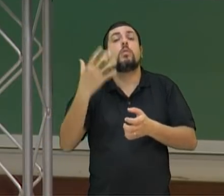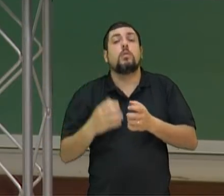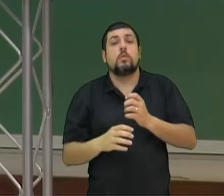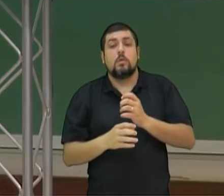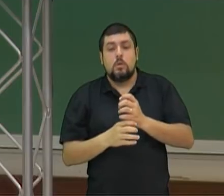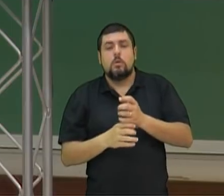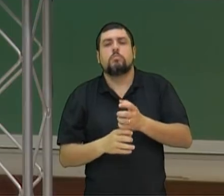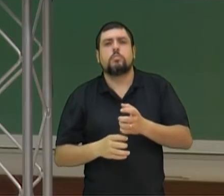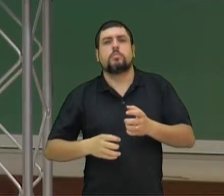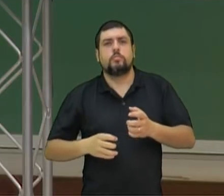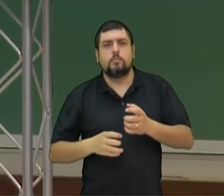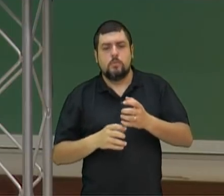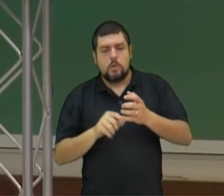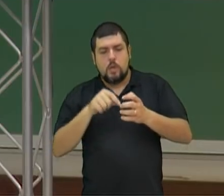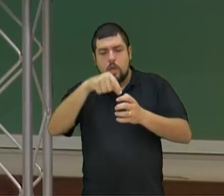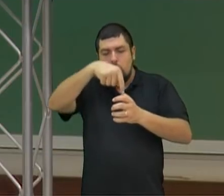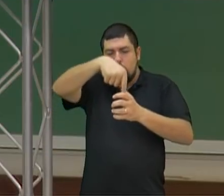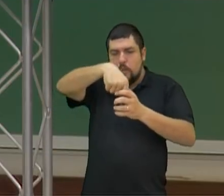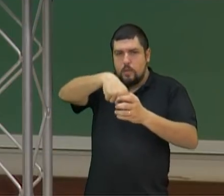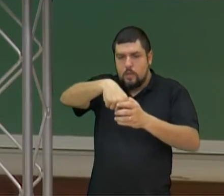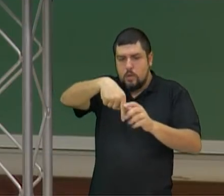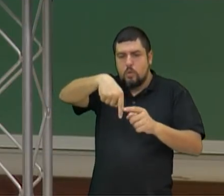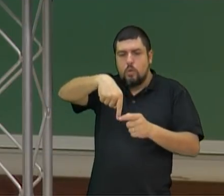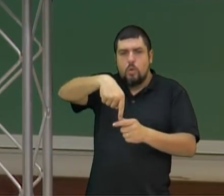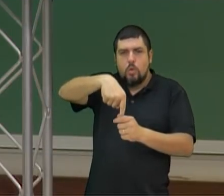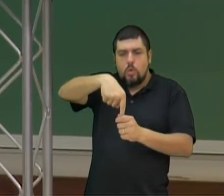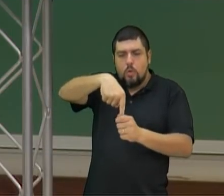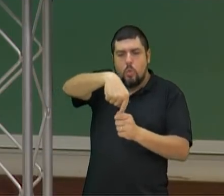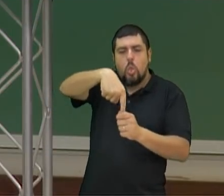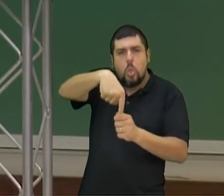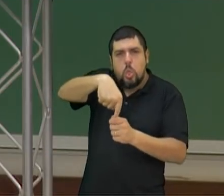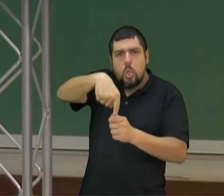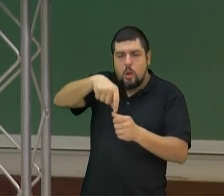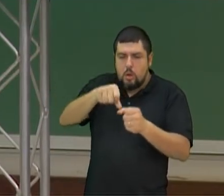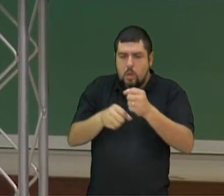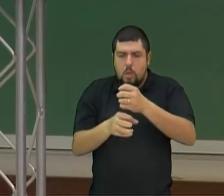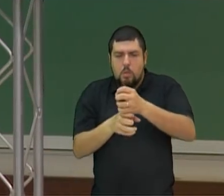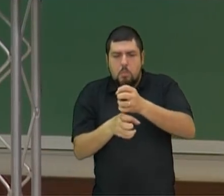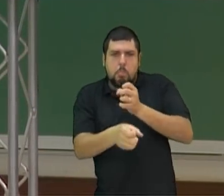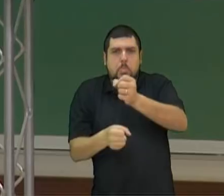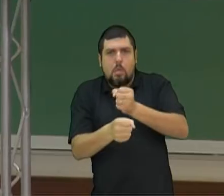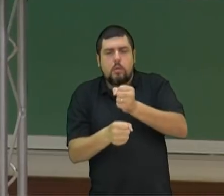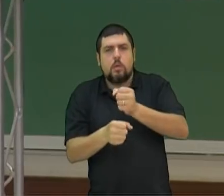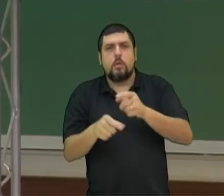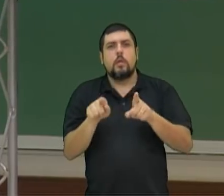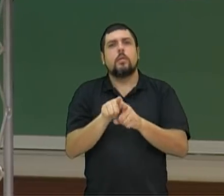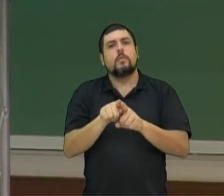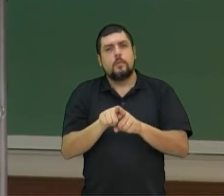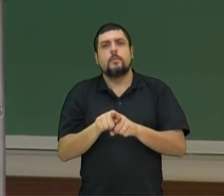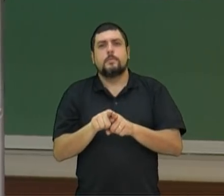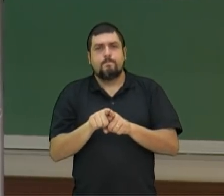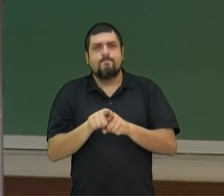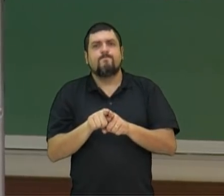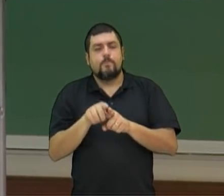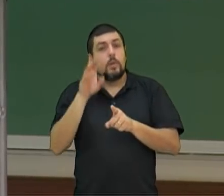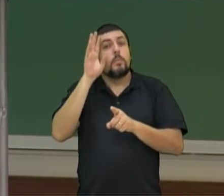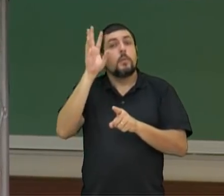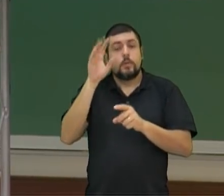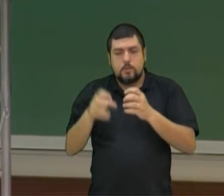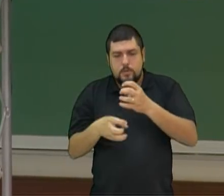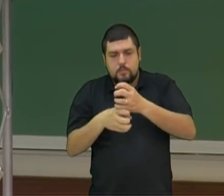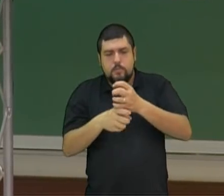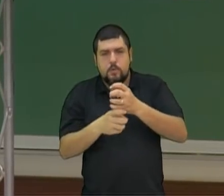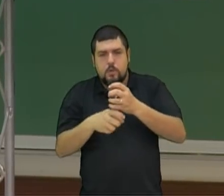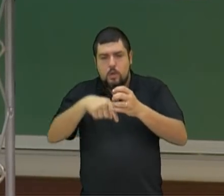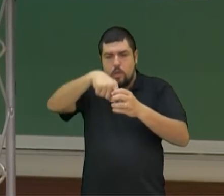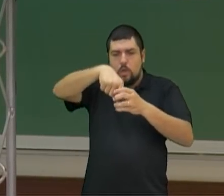minha medula espinal. Se vai prejudicar essa região da medula, que é ela que liga para os nervos, essa